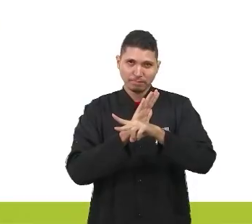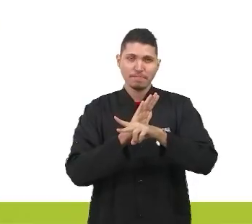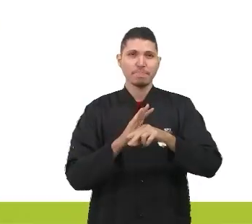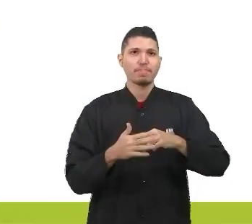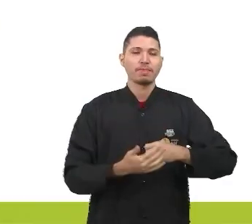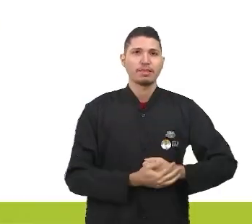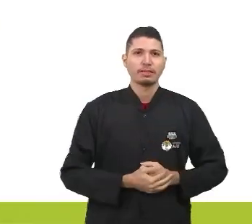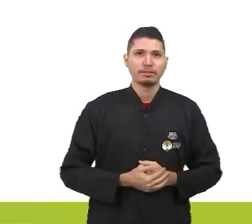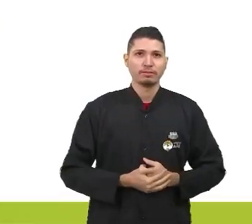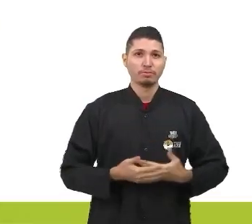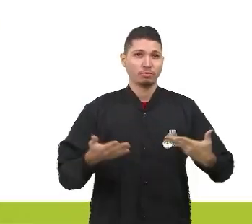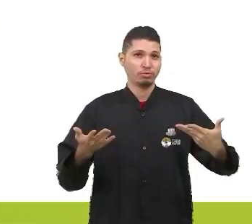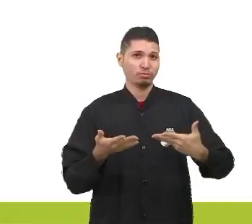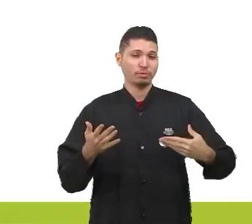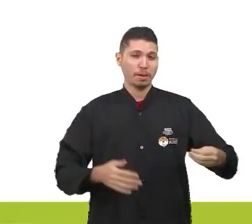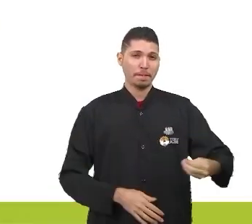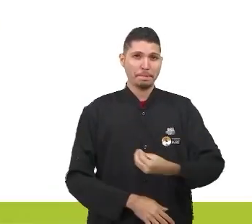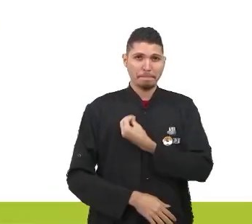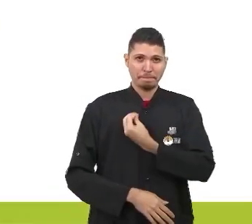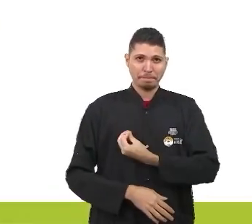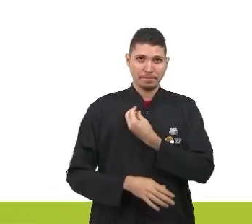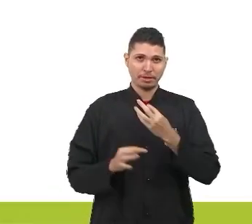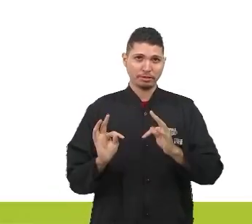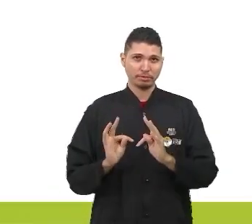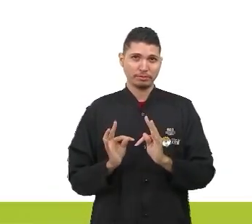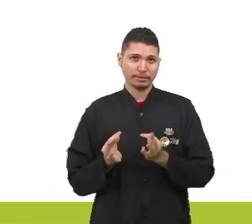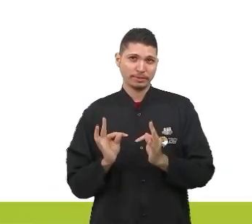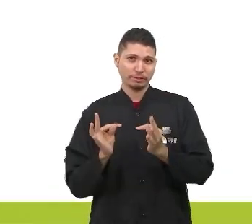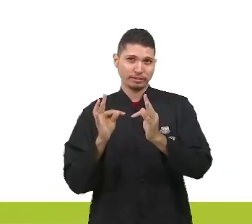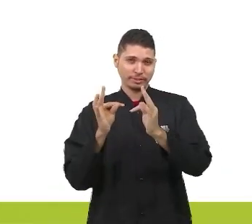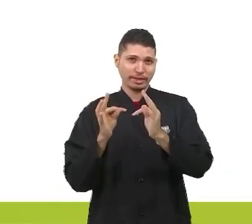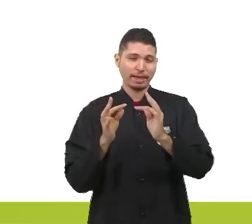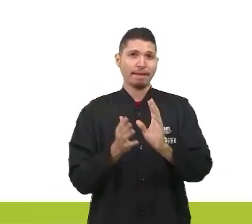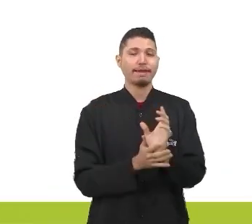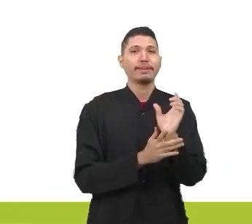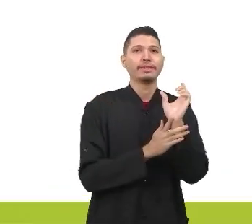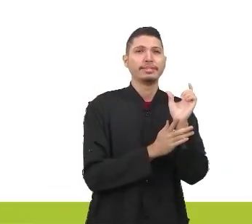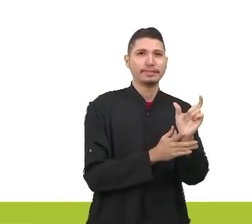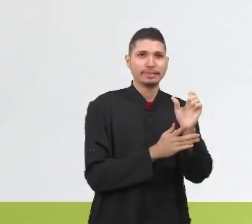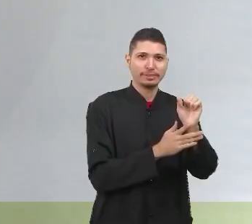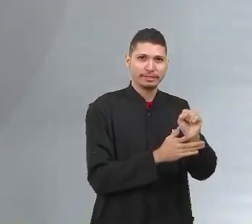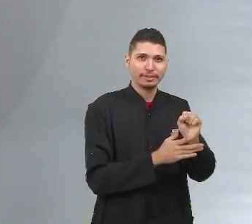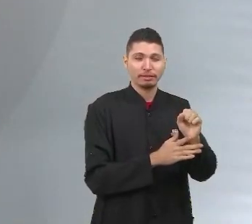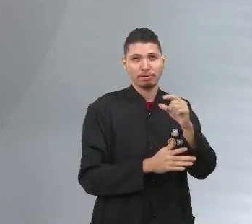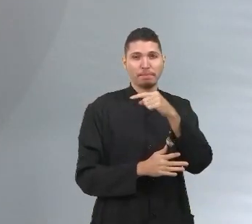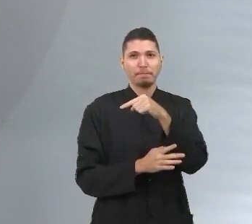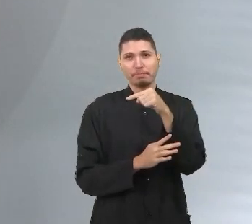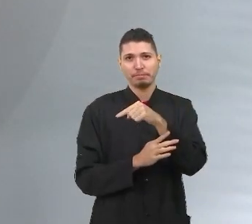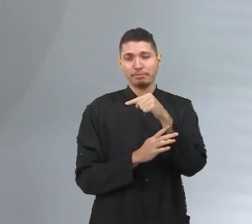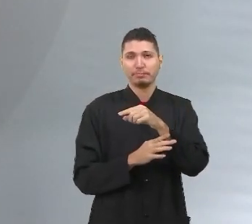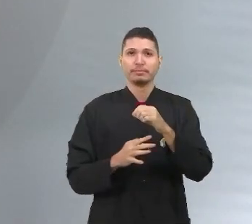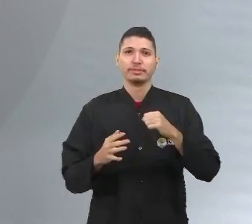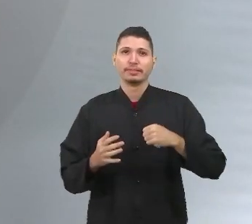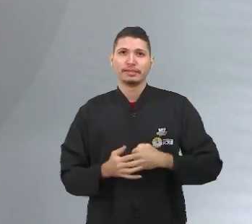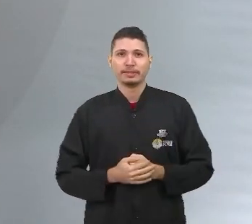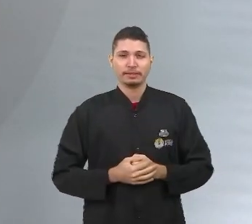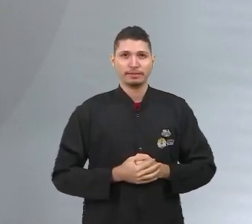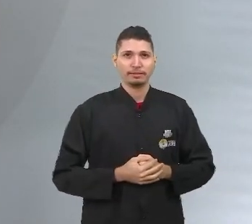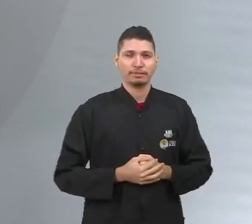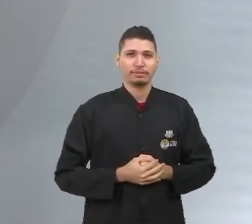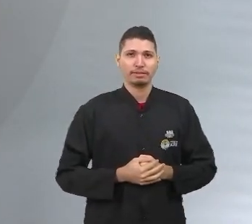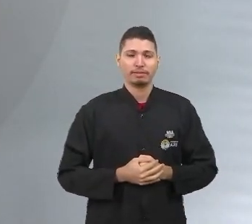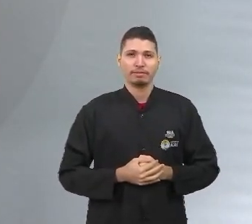falar sobre biotecnologia e síntese proteica. Biotecnologia é um assunto que vem